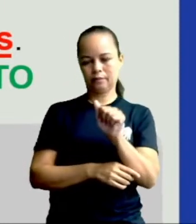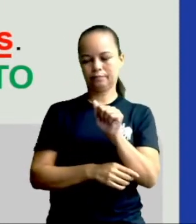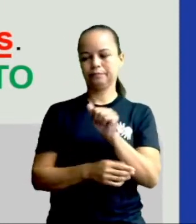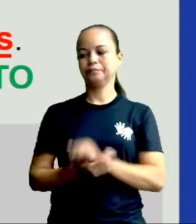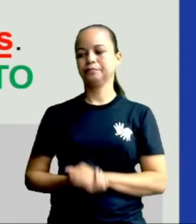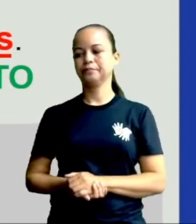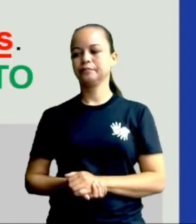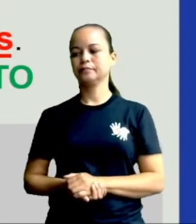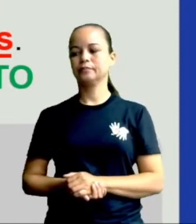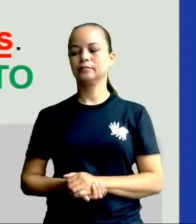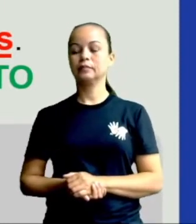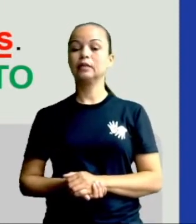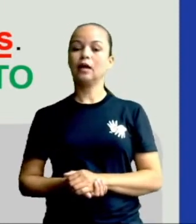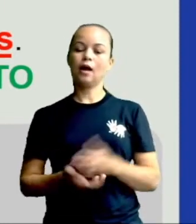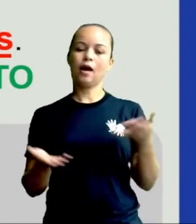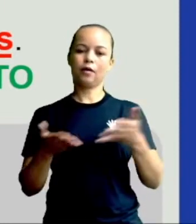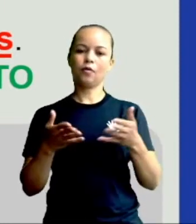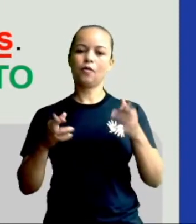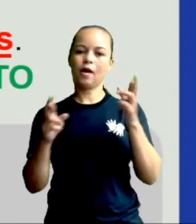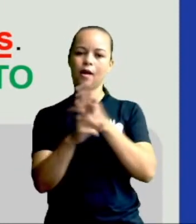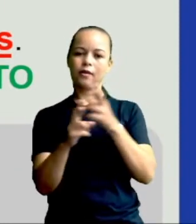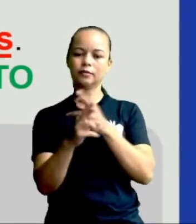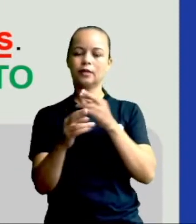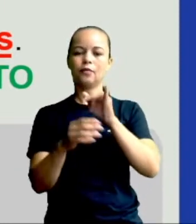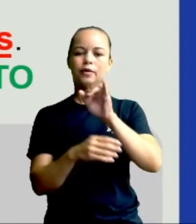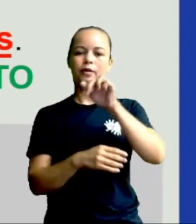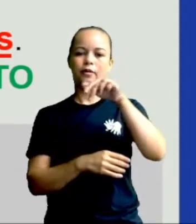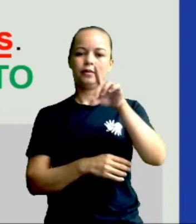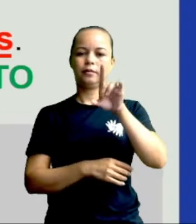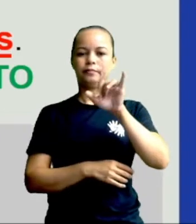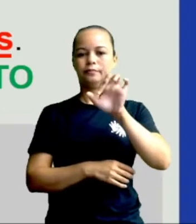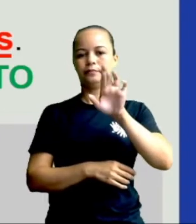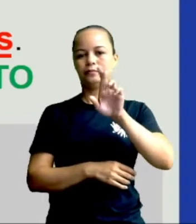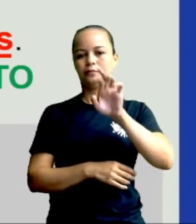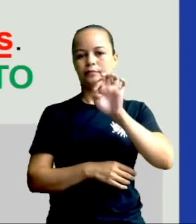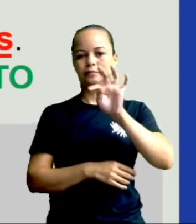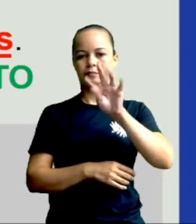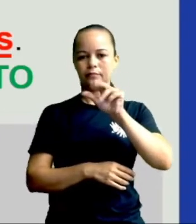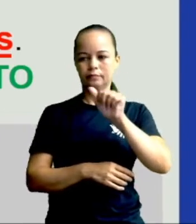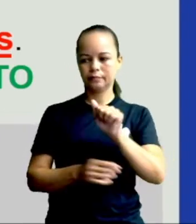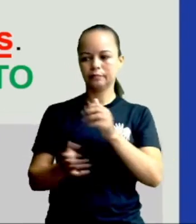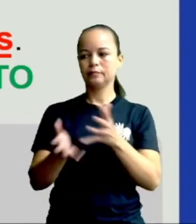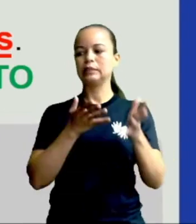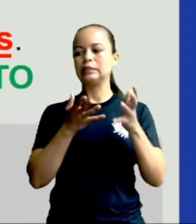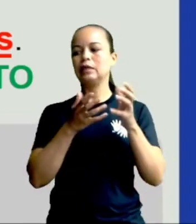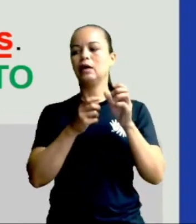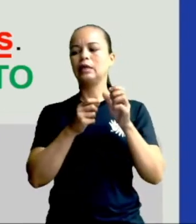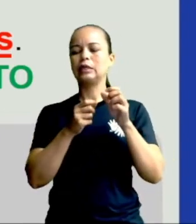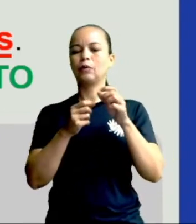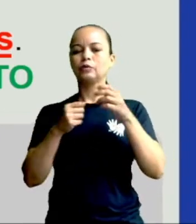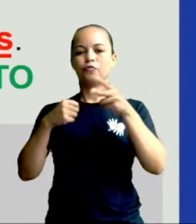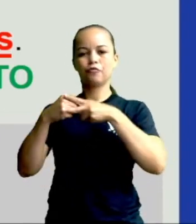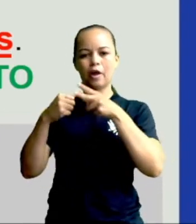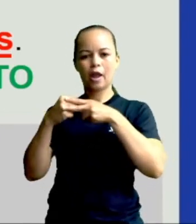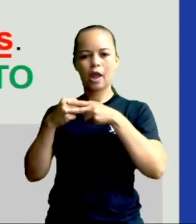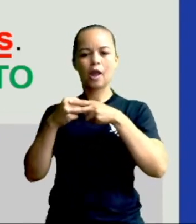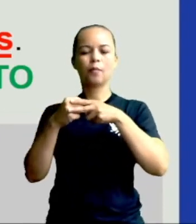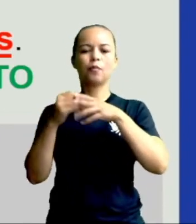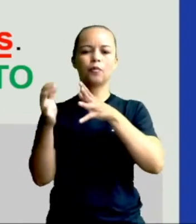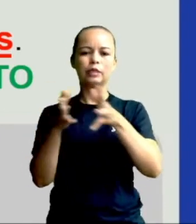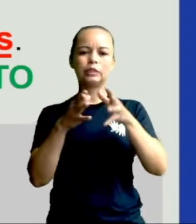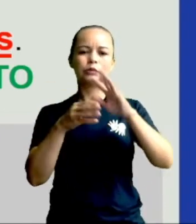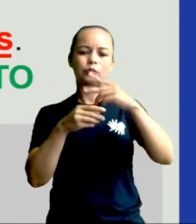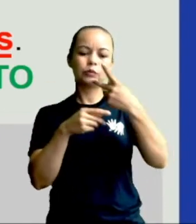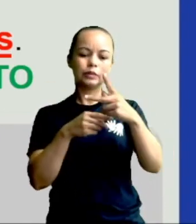vamos ver a relação indireta a relação indireta é quando entre o verbo e o seu complemento